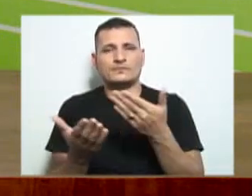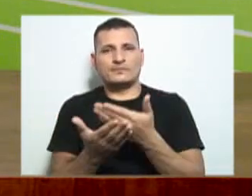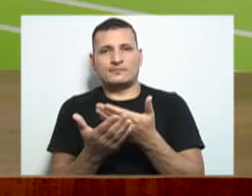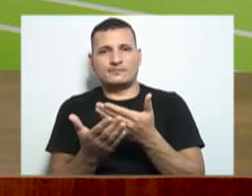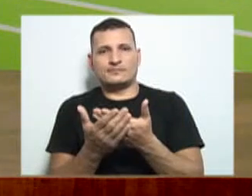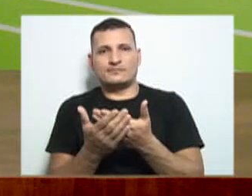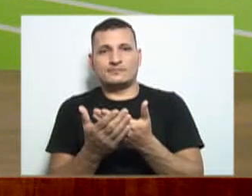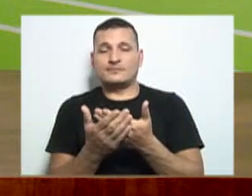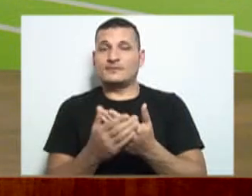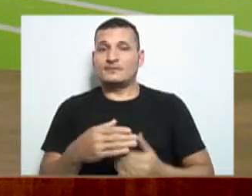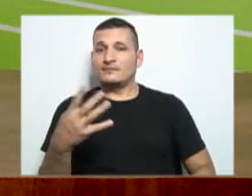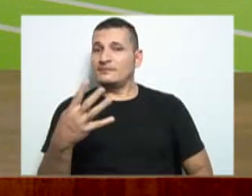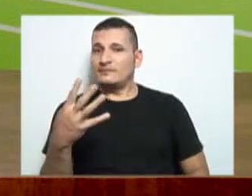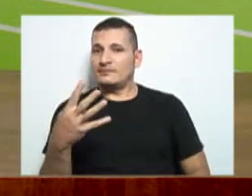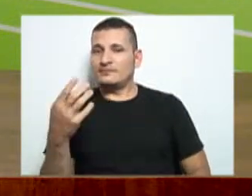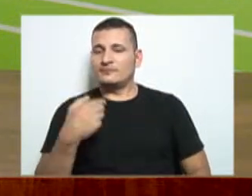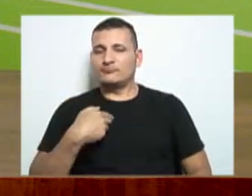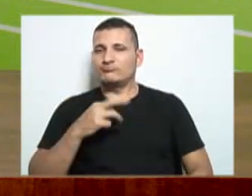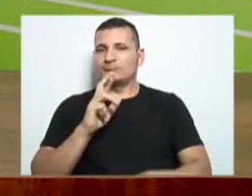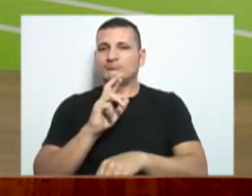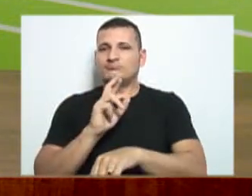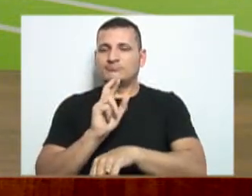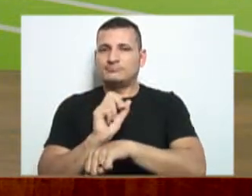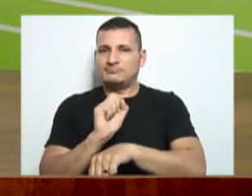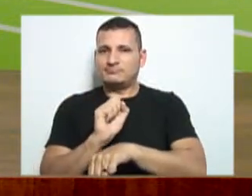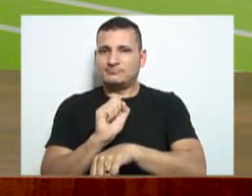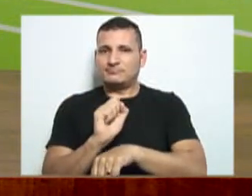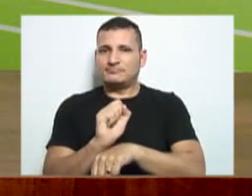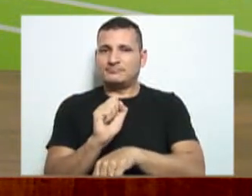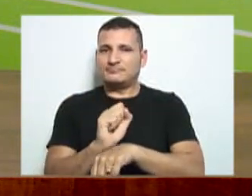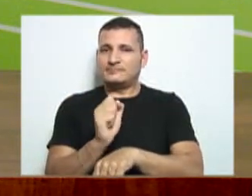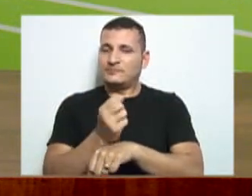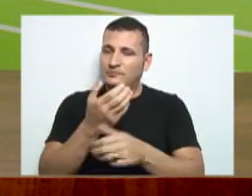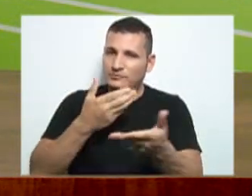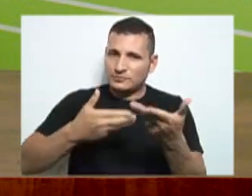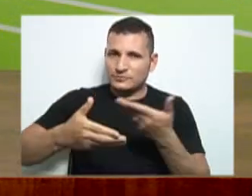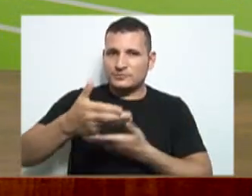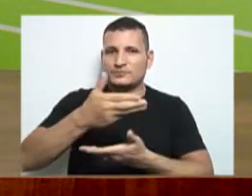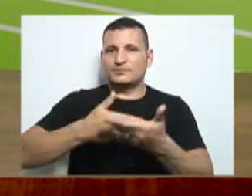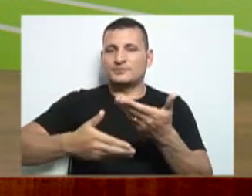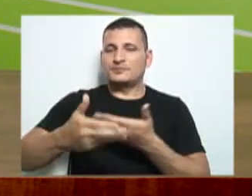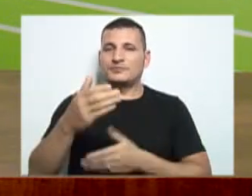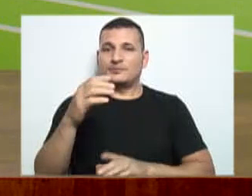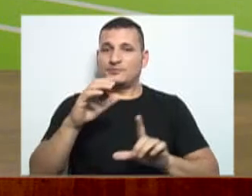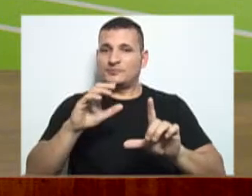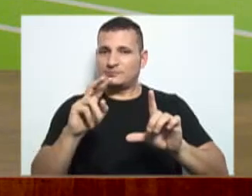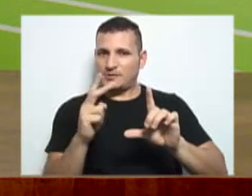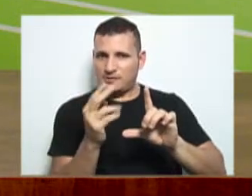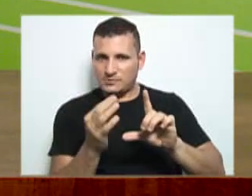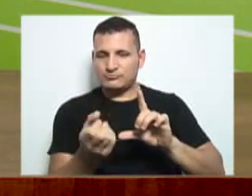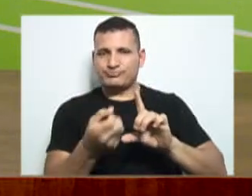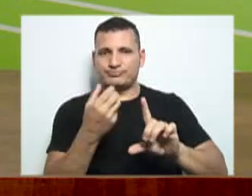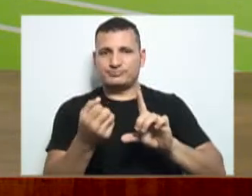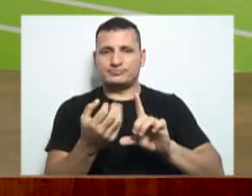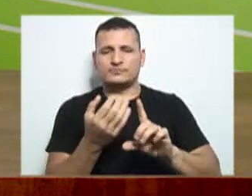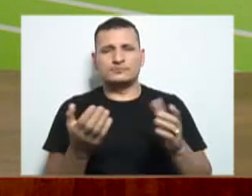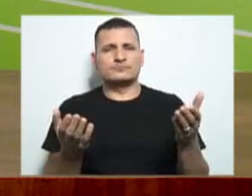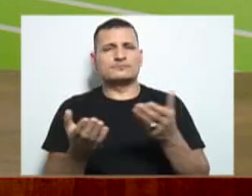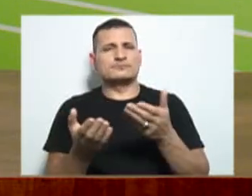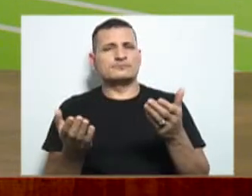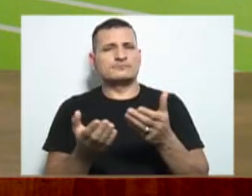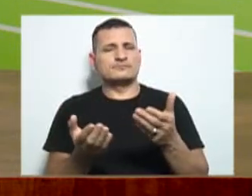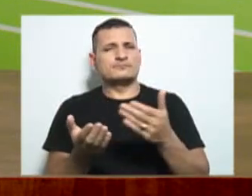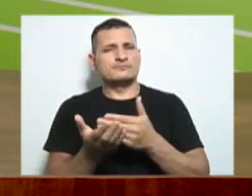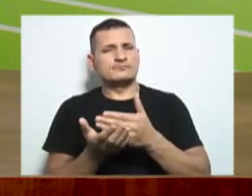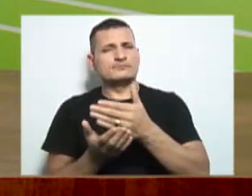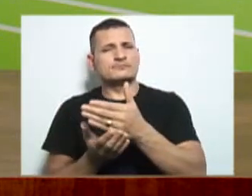Eu aguardo a participação de todos aqui no chat. Inclusive hoje, antes mesmo de iniciar a aula,